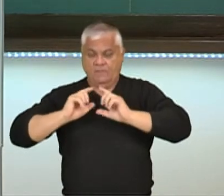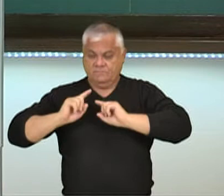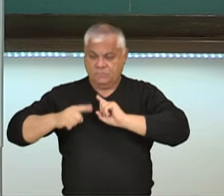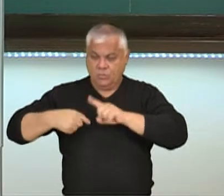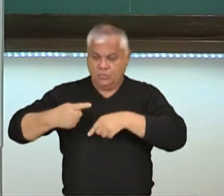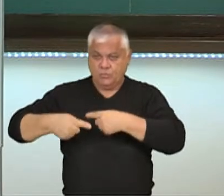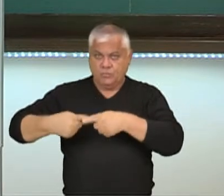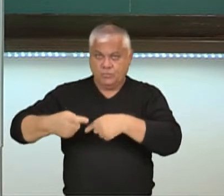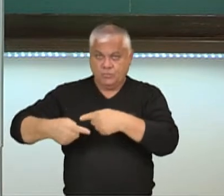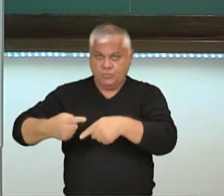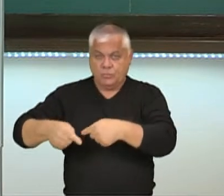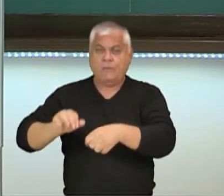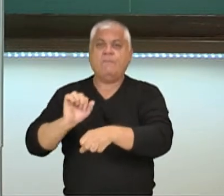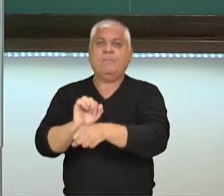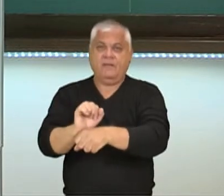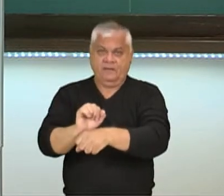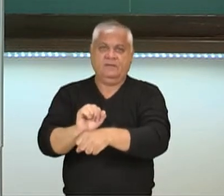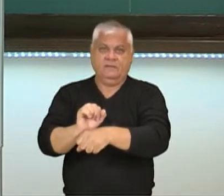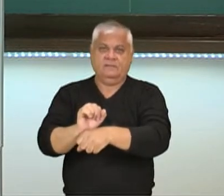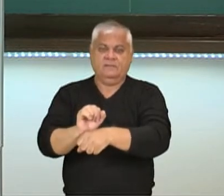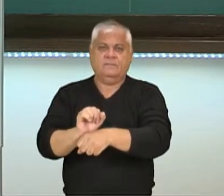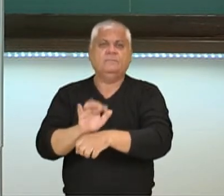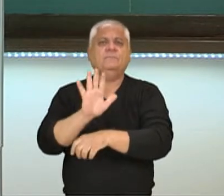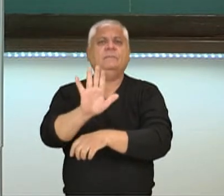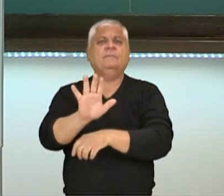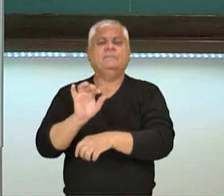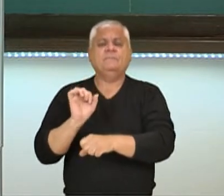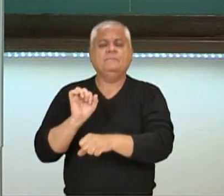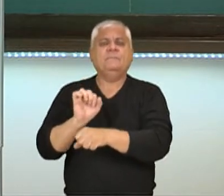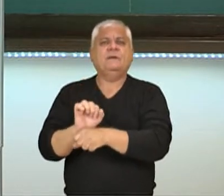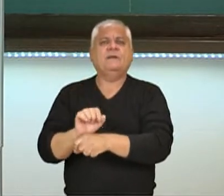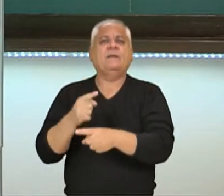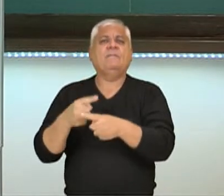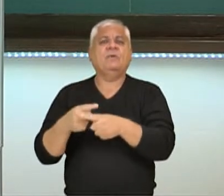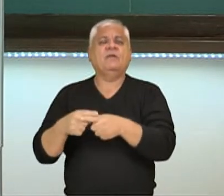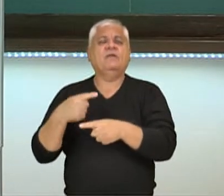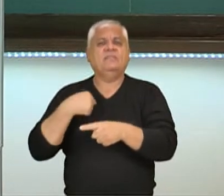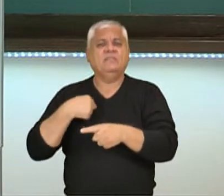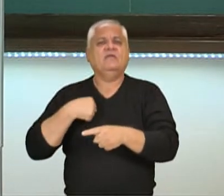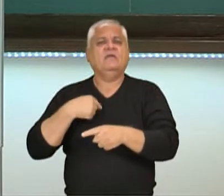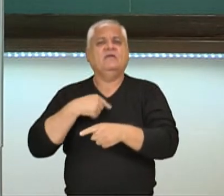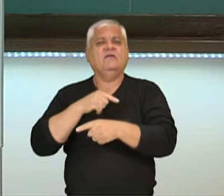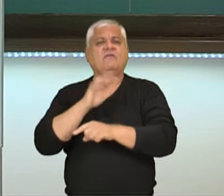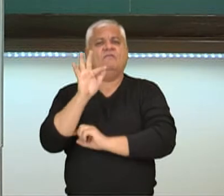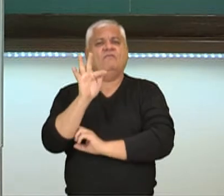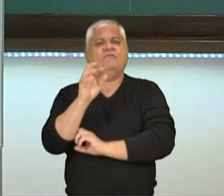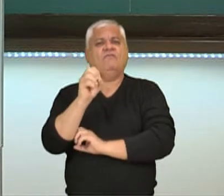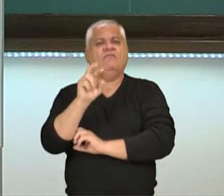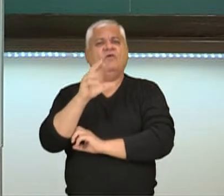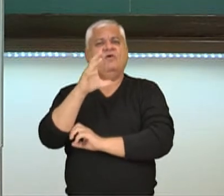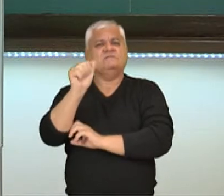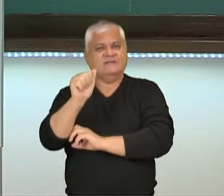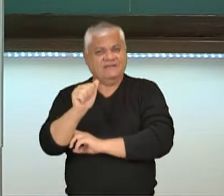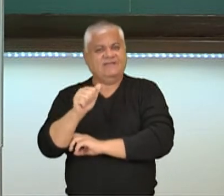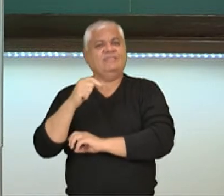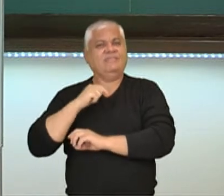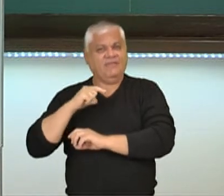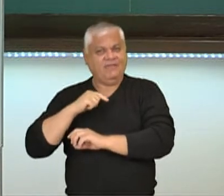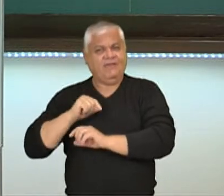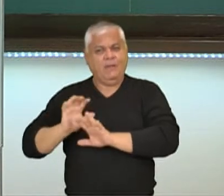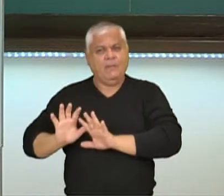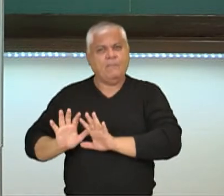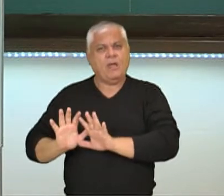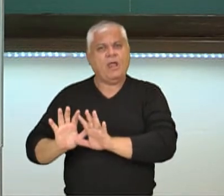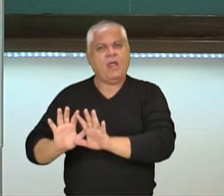nós sabemos que ela vai parar. E ela para por quê? Porque você tem uma força que faz ela parar. Se não tiver essa